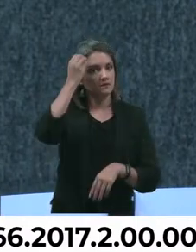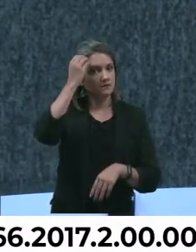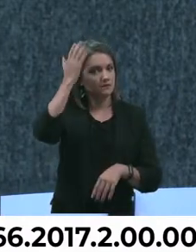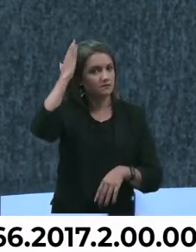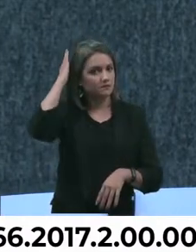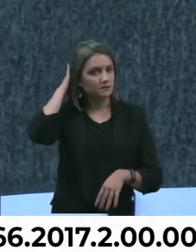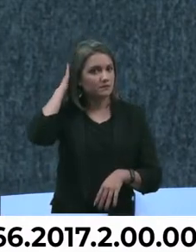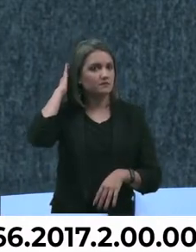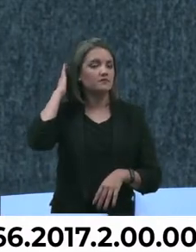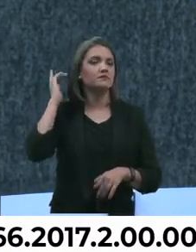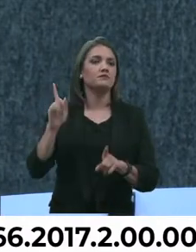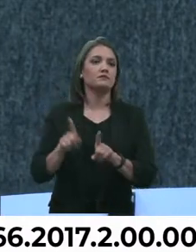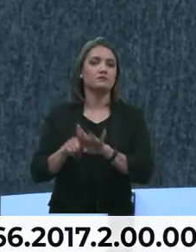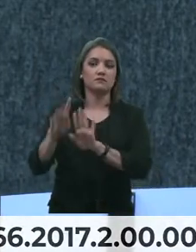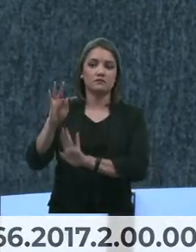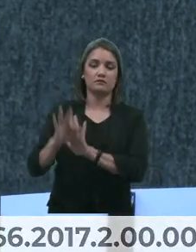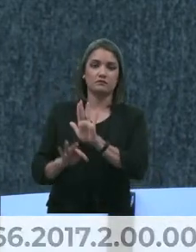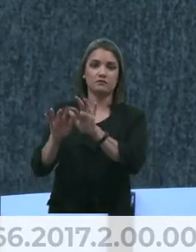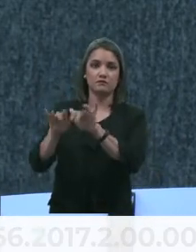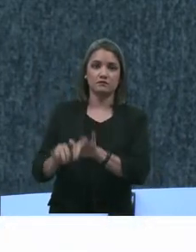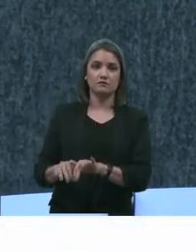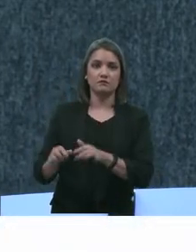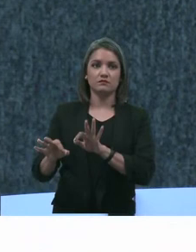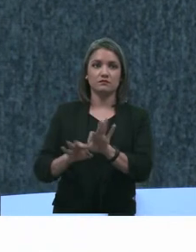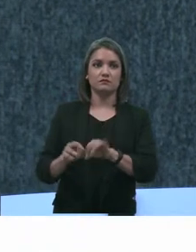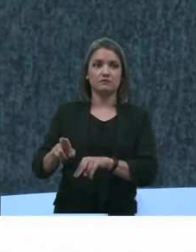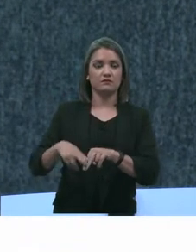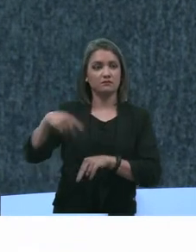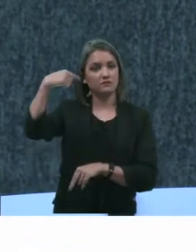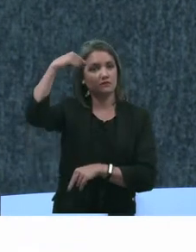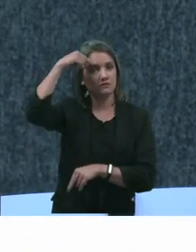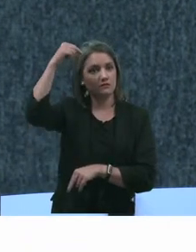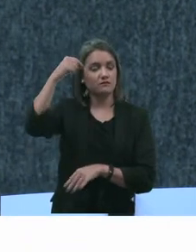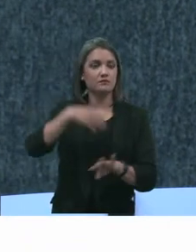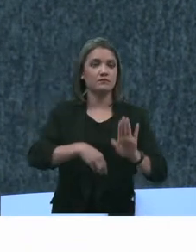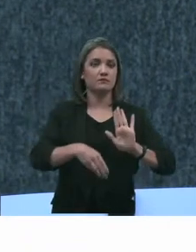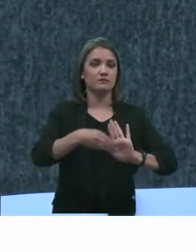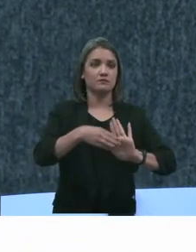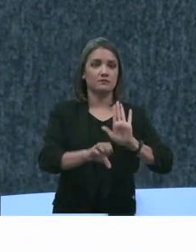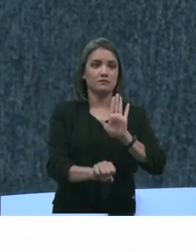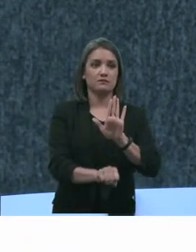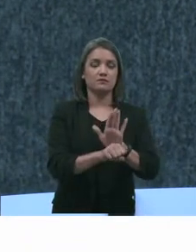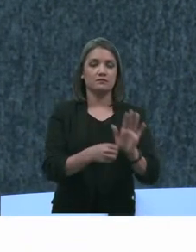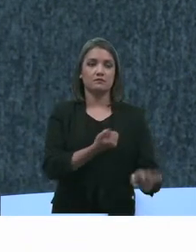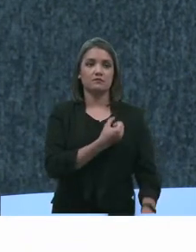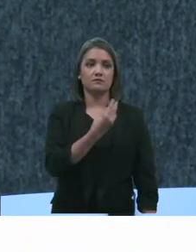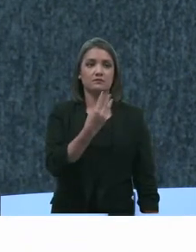da redatoria do ministro Luiz Roberto Barroso, o mandado de segurança